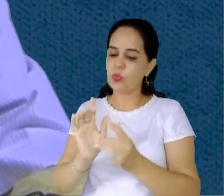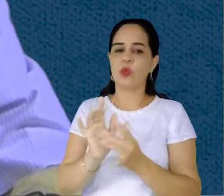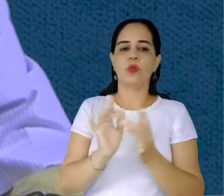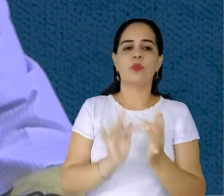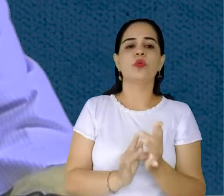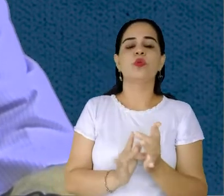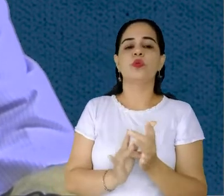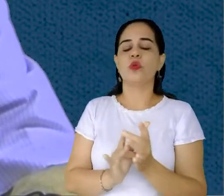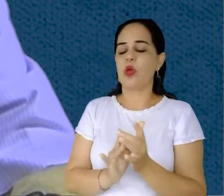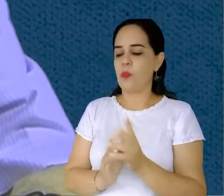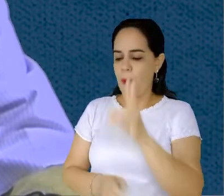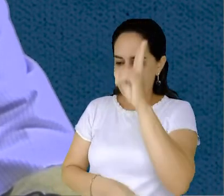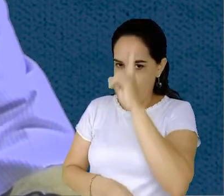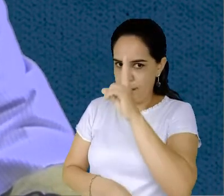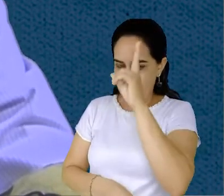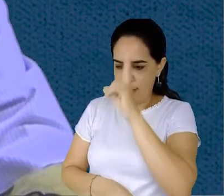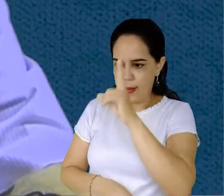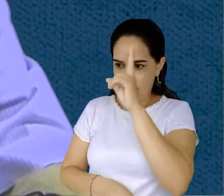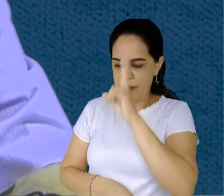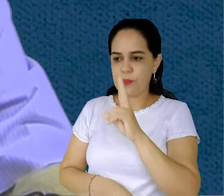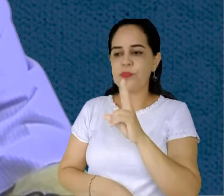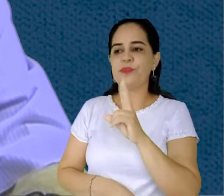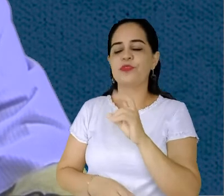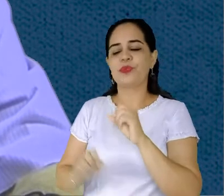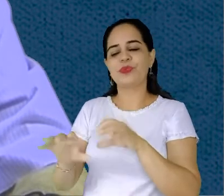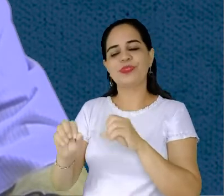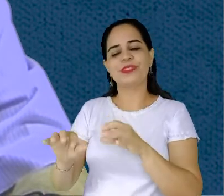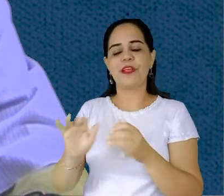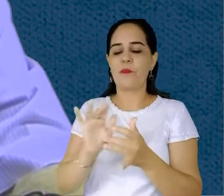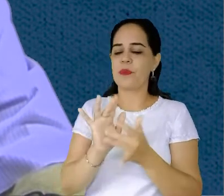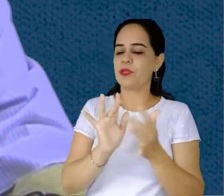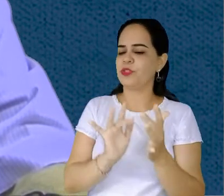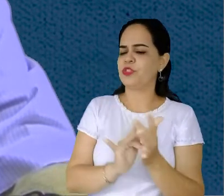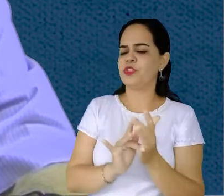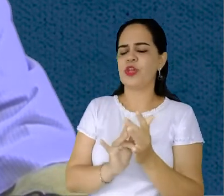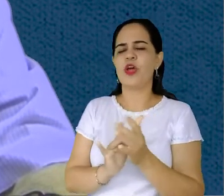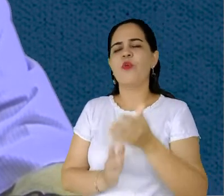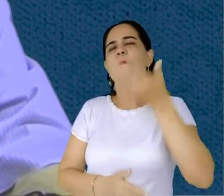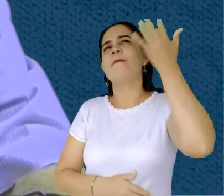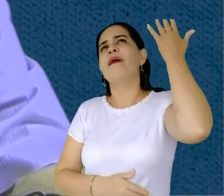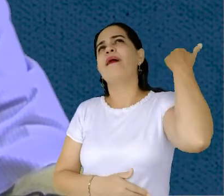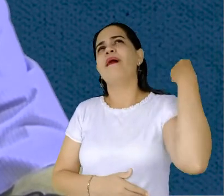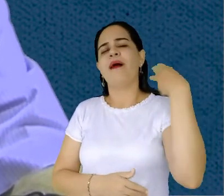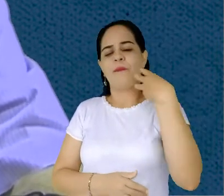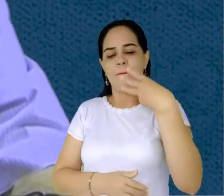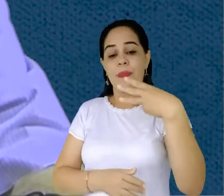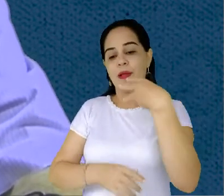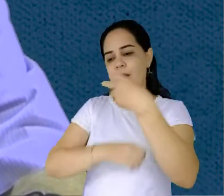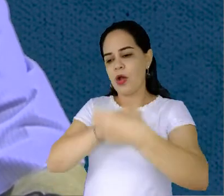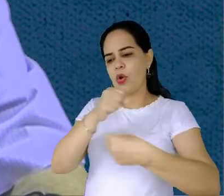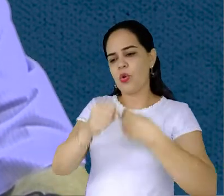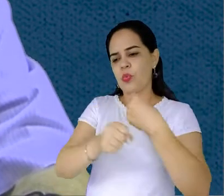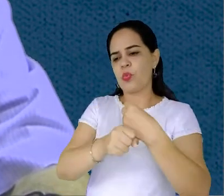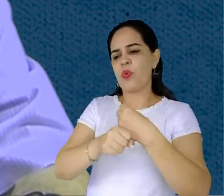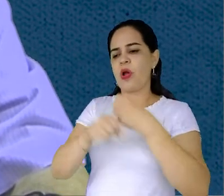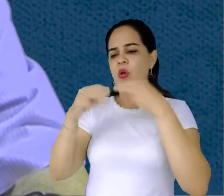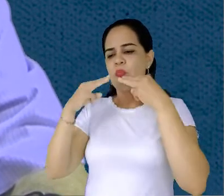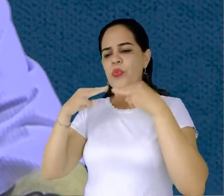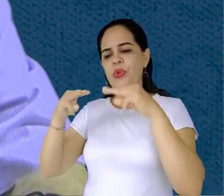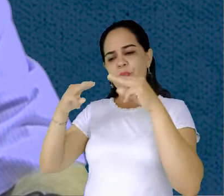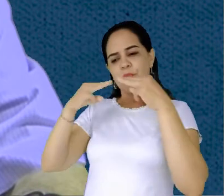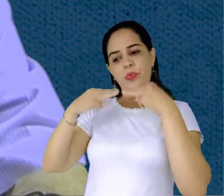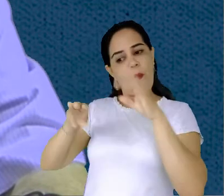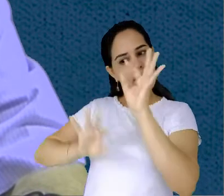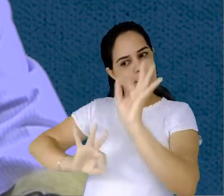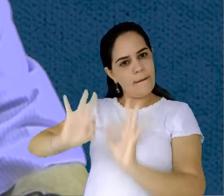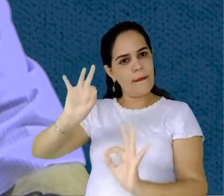e a todos os discípulos de Jesus as palavras que Jesus tinha dito durante aqueles 3 anos